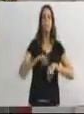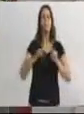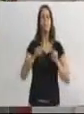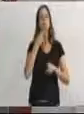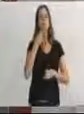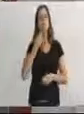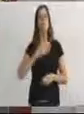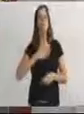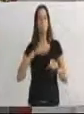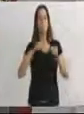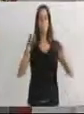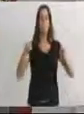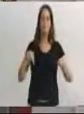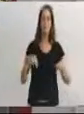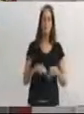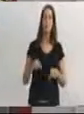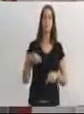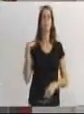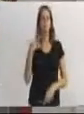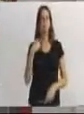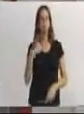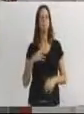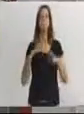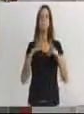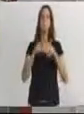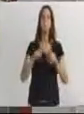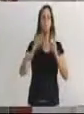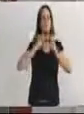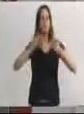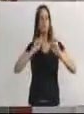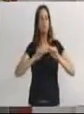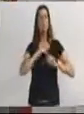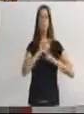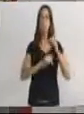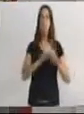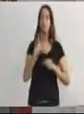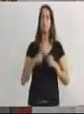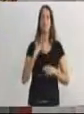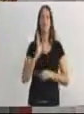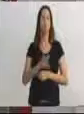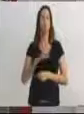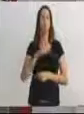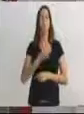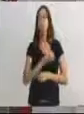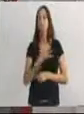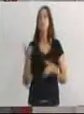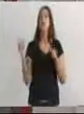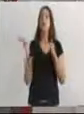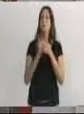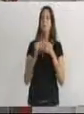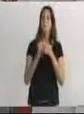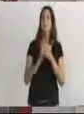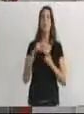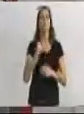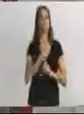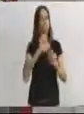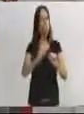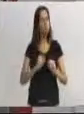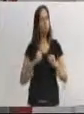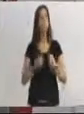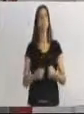da assessoria de todos que lá atuam porque são inúmeros atendimentos é nós temos nos dedicado à